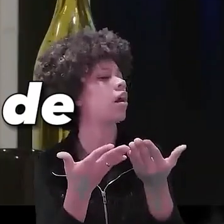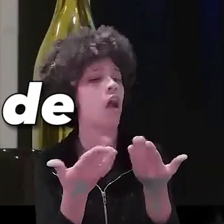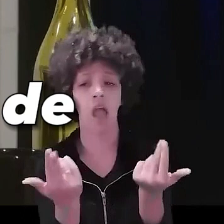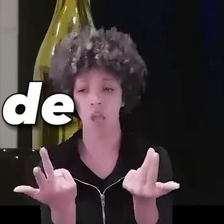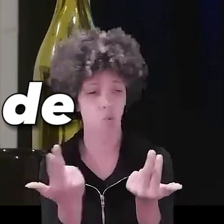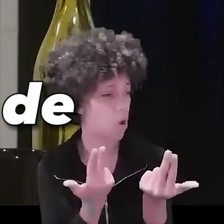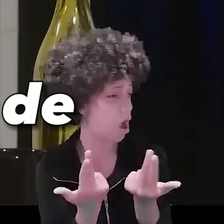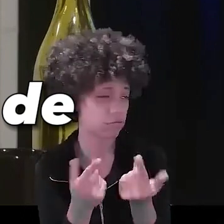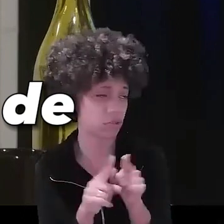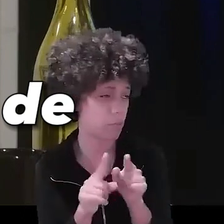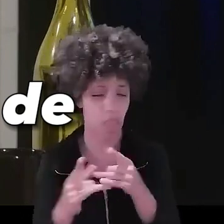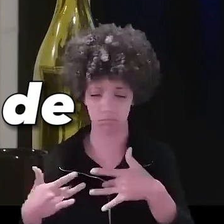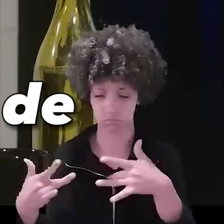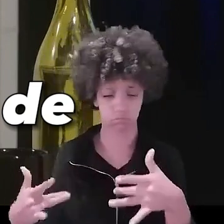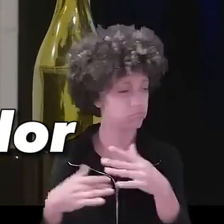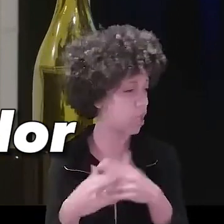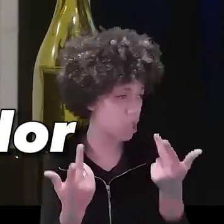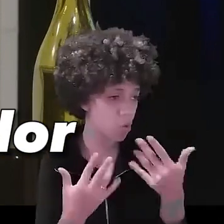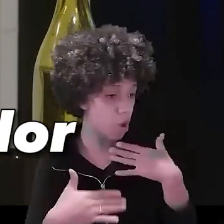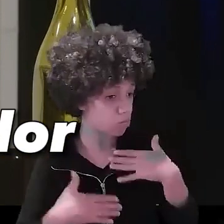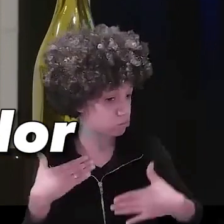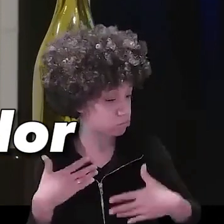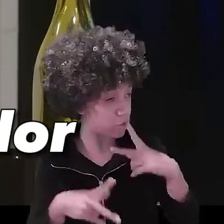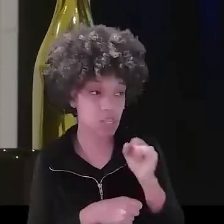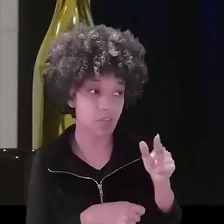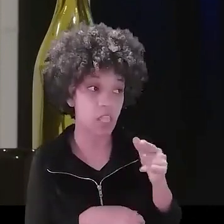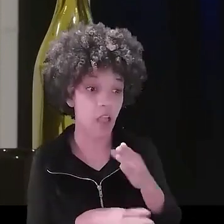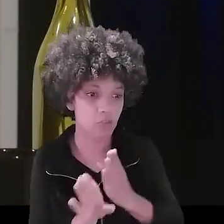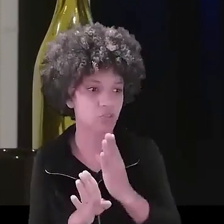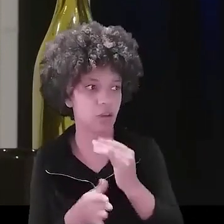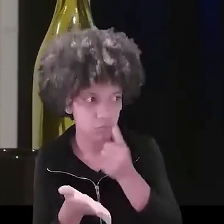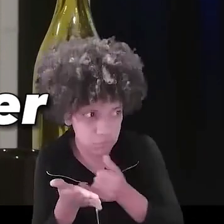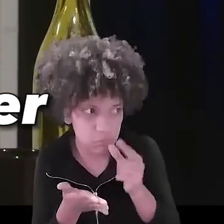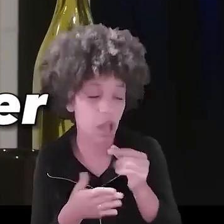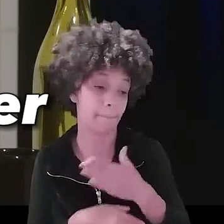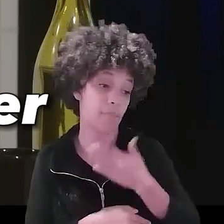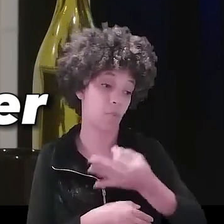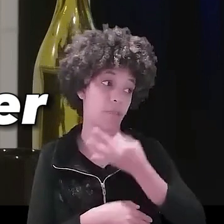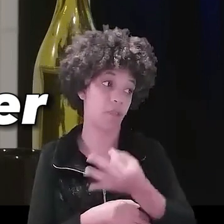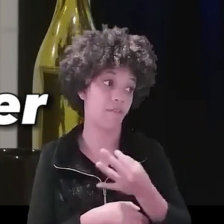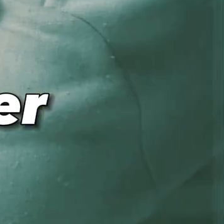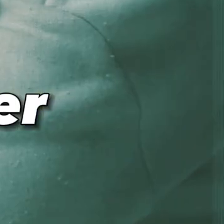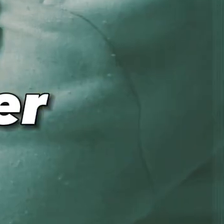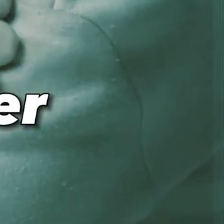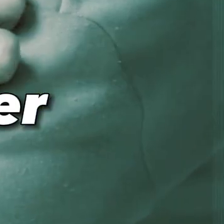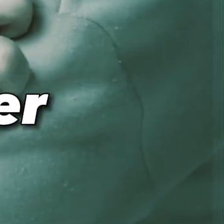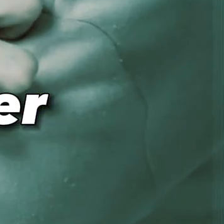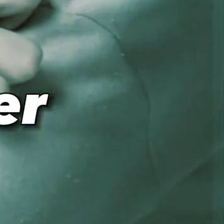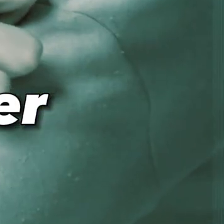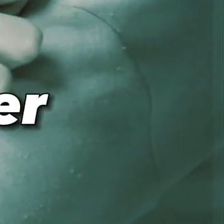cara, meio que todo mundo busca, de alguma forma, um comportamento reforçador. Se você achar na droga, na minha opinião, você vai ter